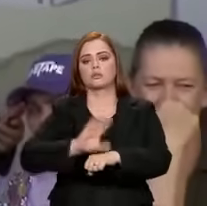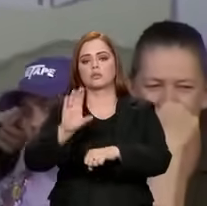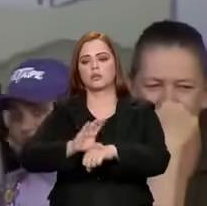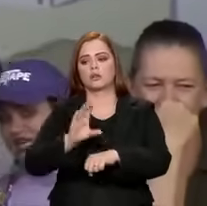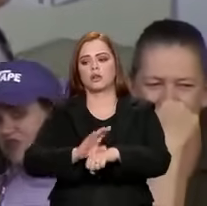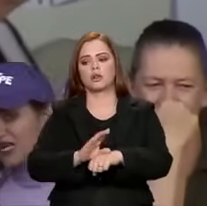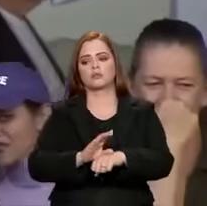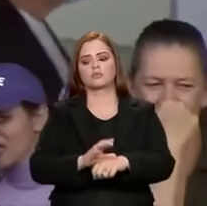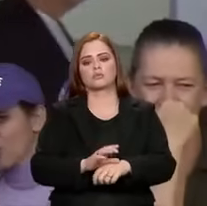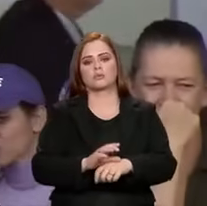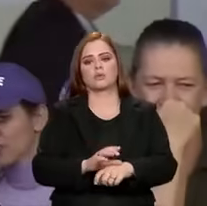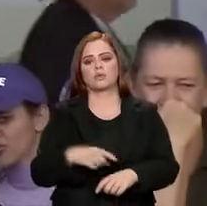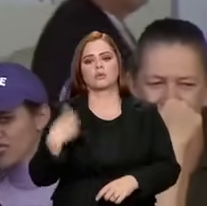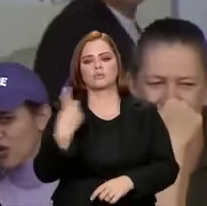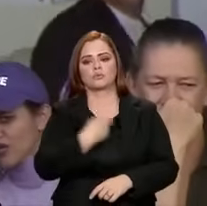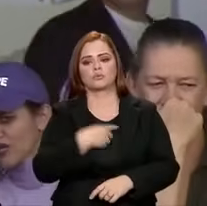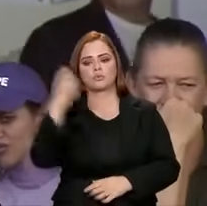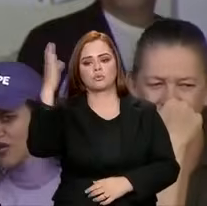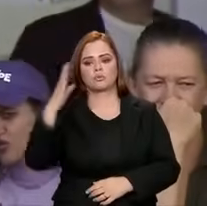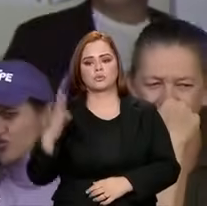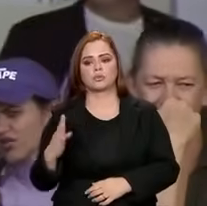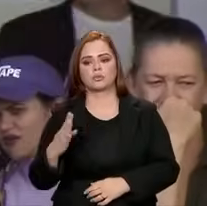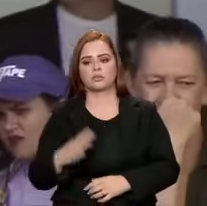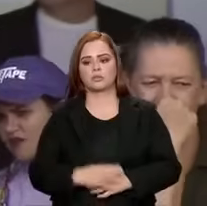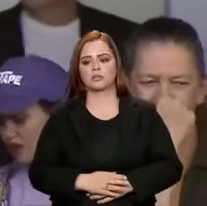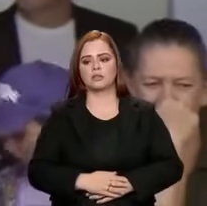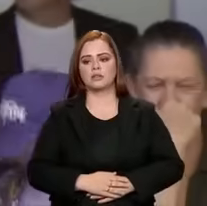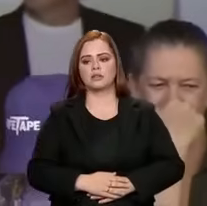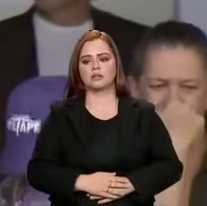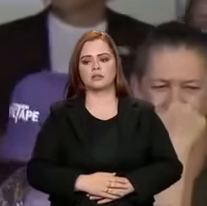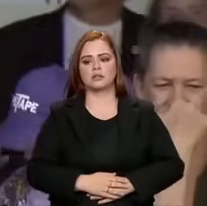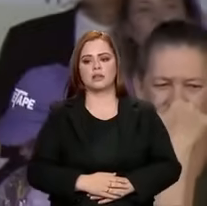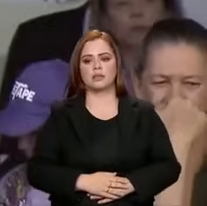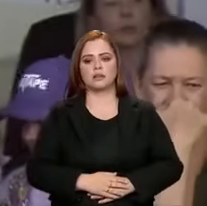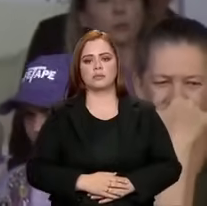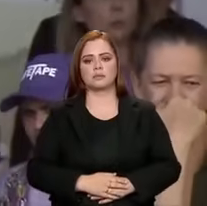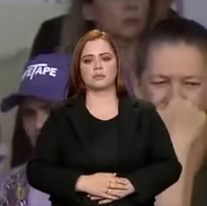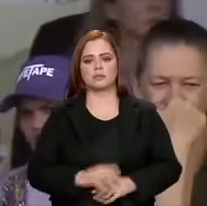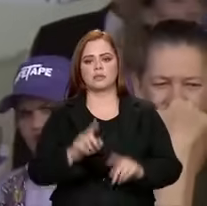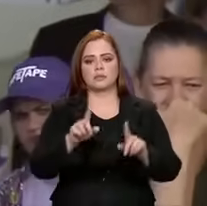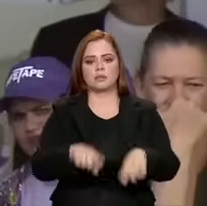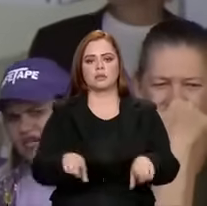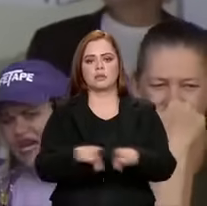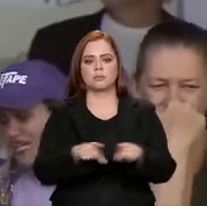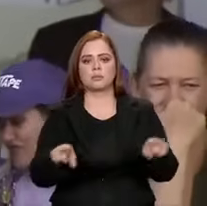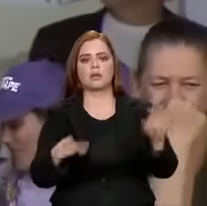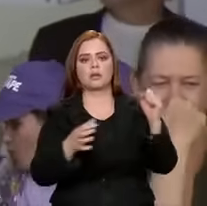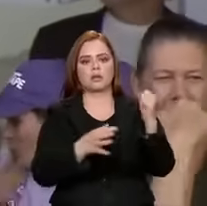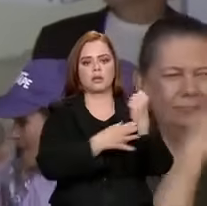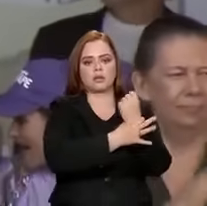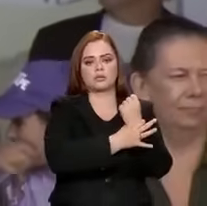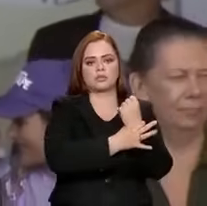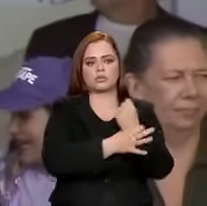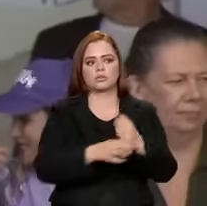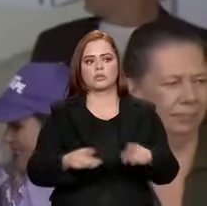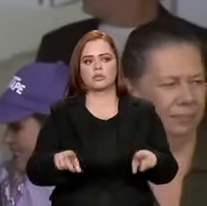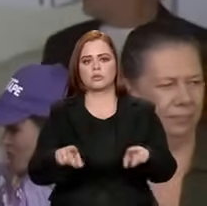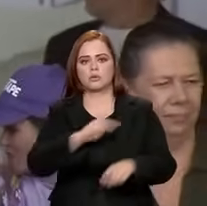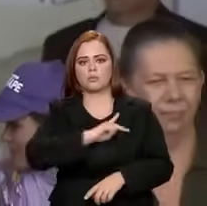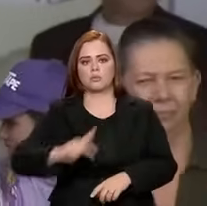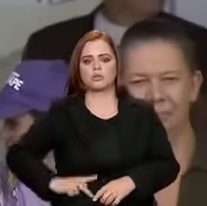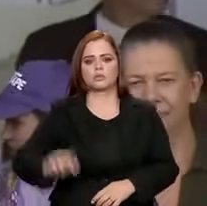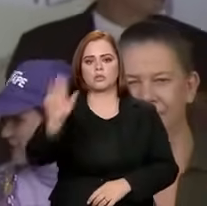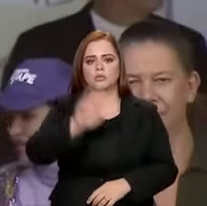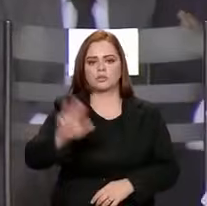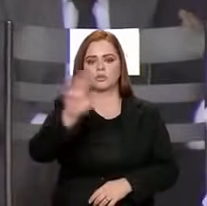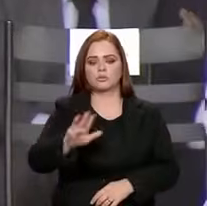disponíveis no nosso Brasil será Garantido e o presidente Lula tá